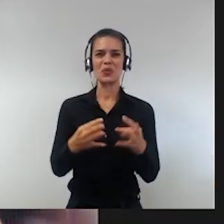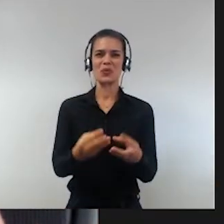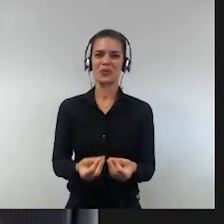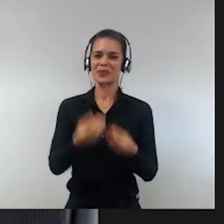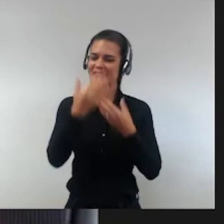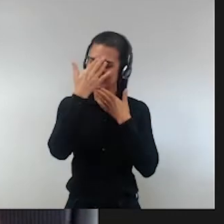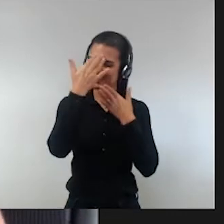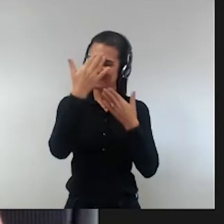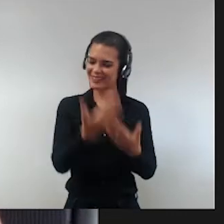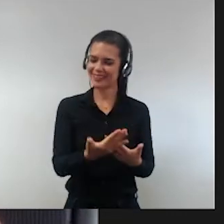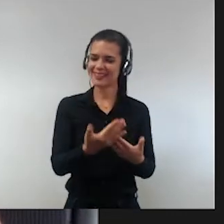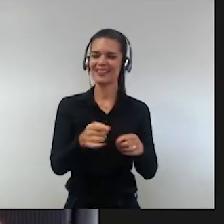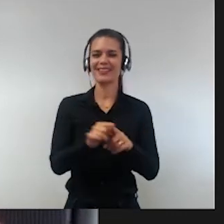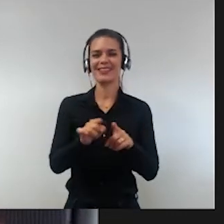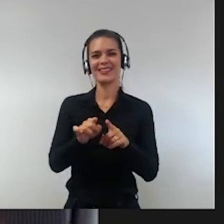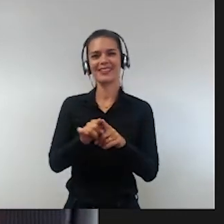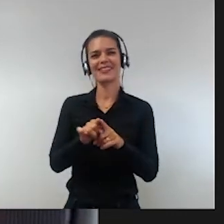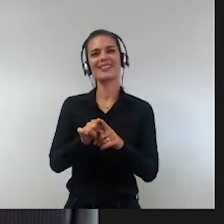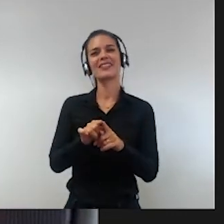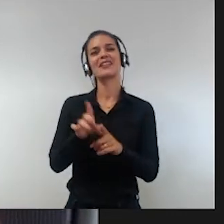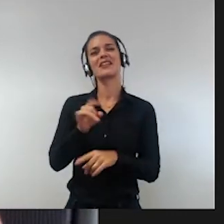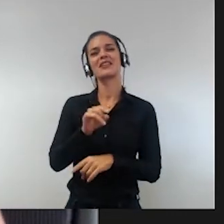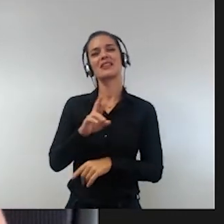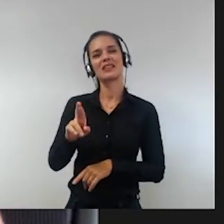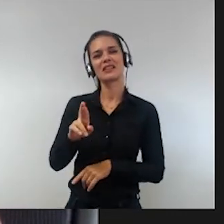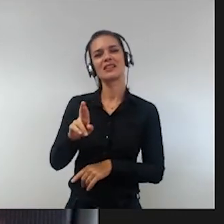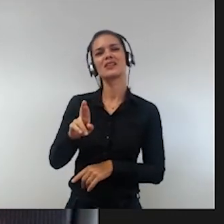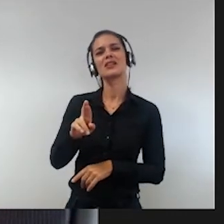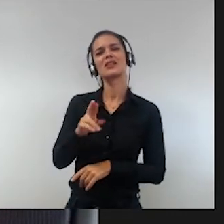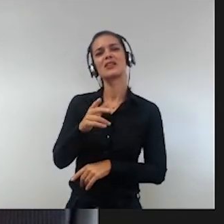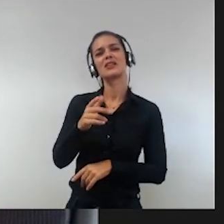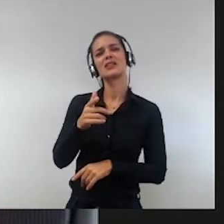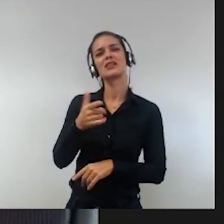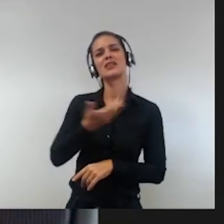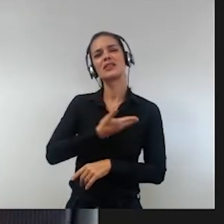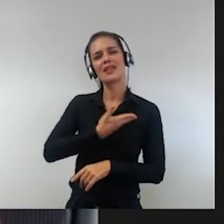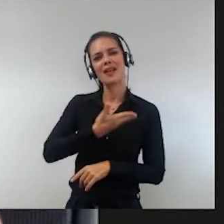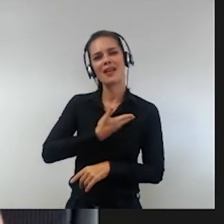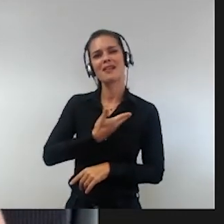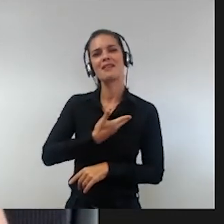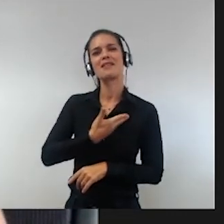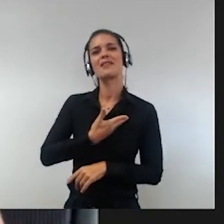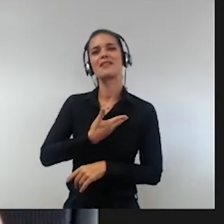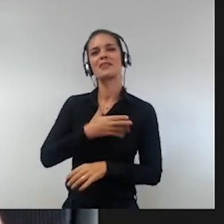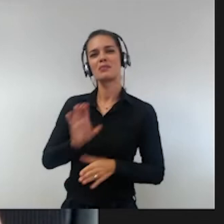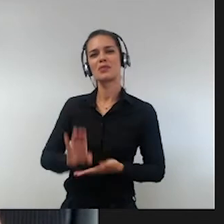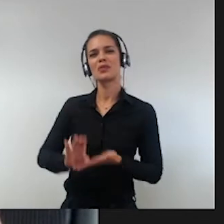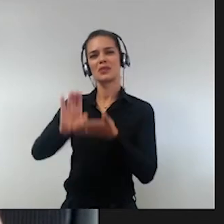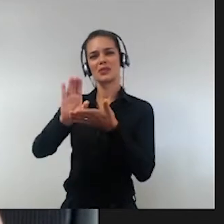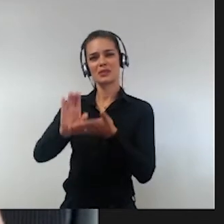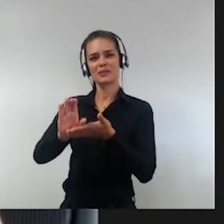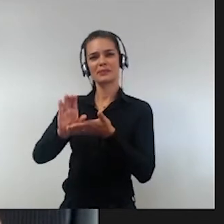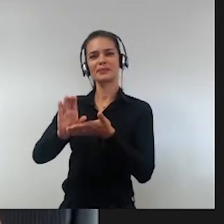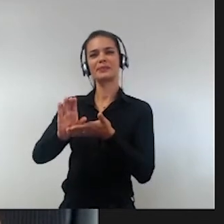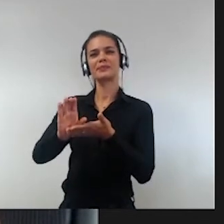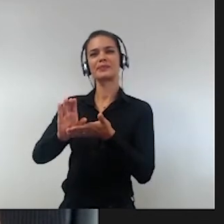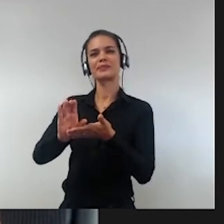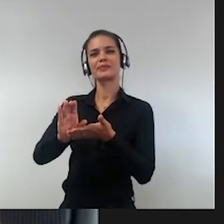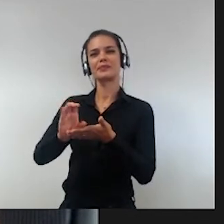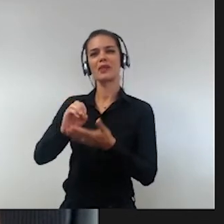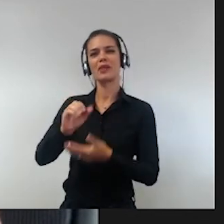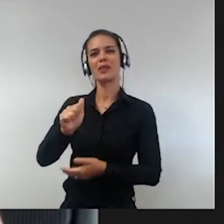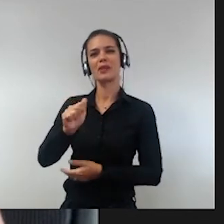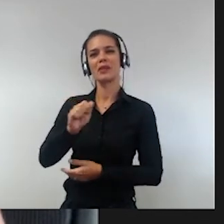meu agradecimento também ao doutor Nivaldo Barbosa, Fernanda Marinella, aos amigos da comissão da seccional da